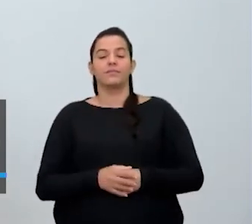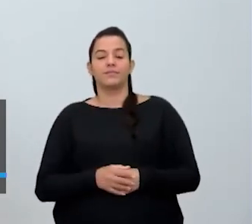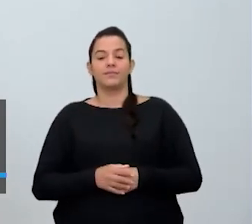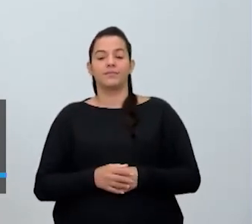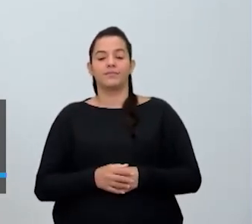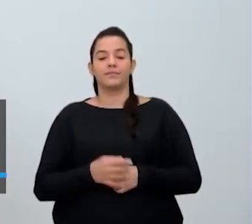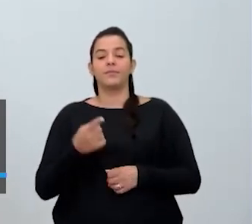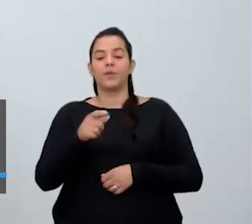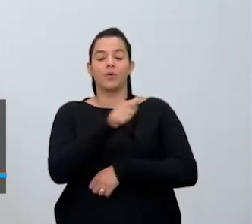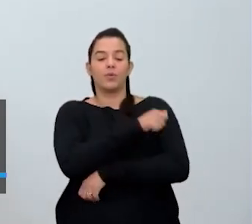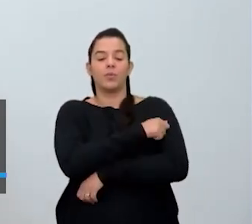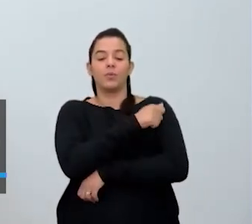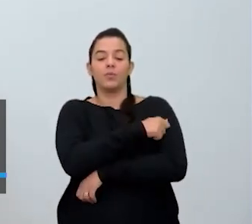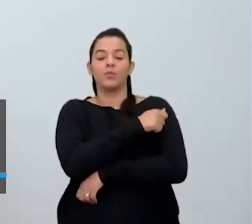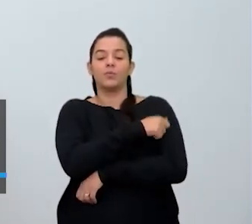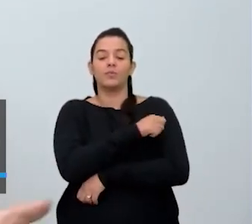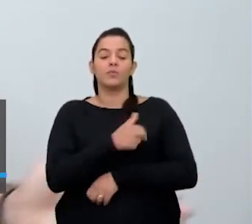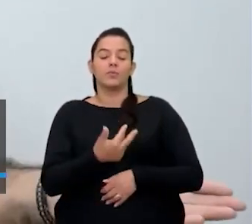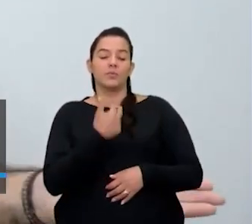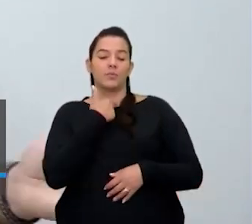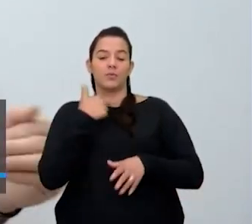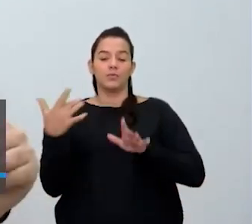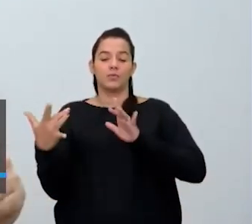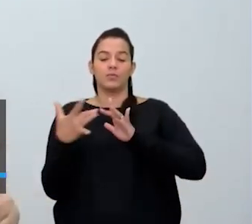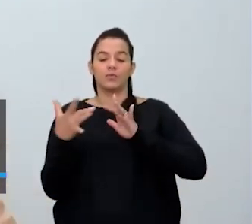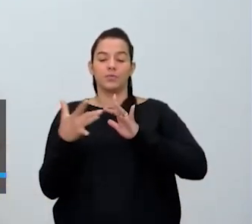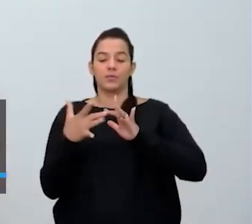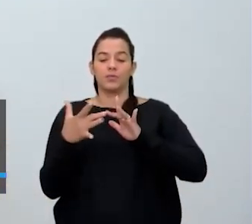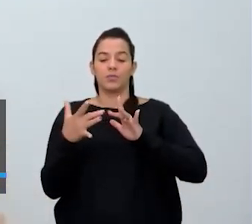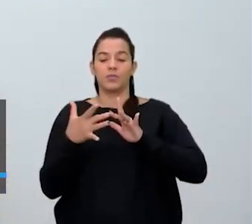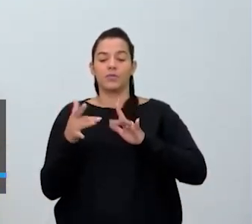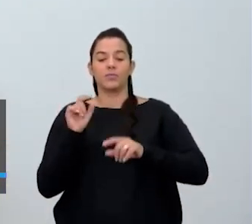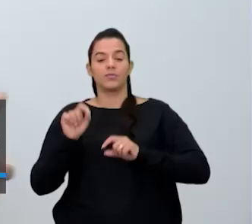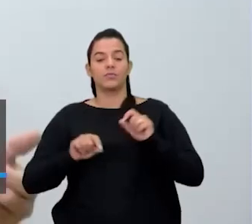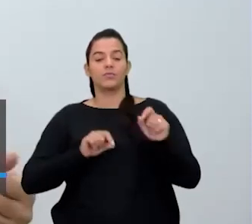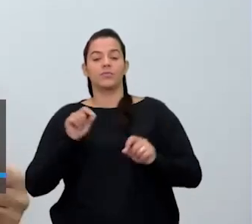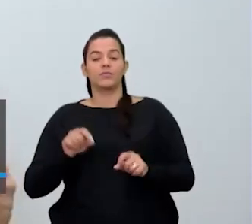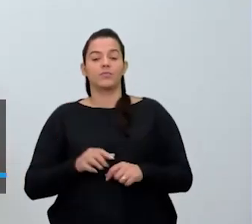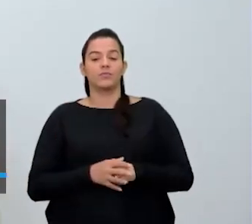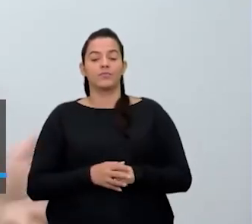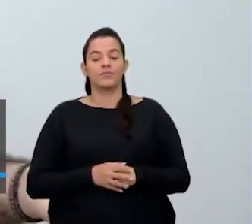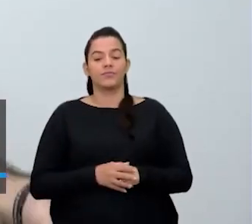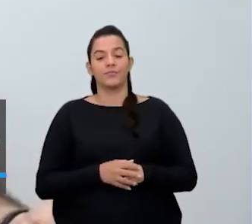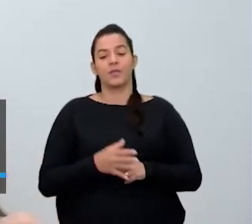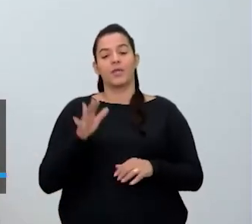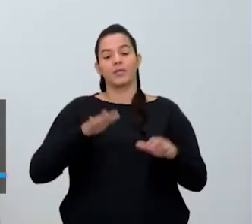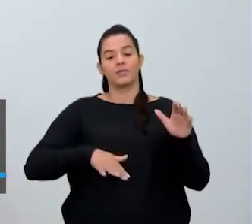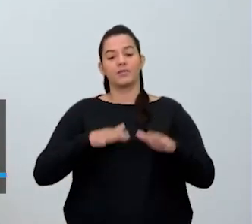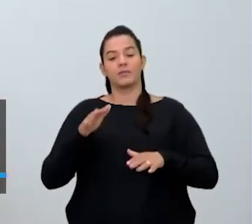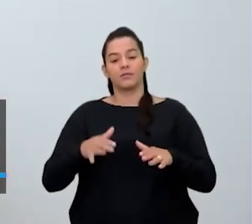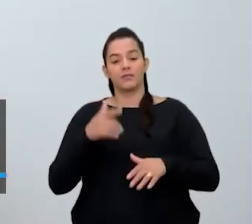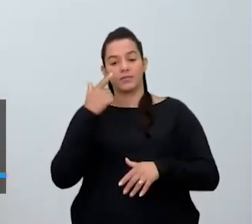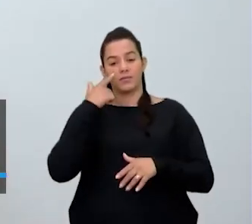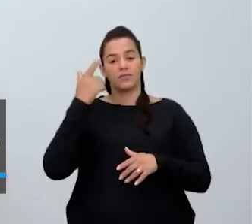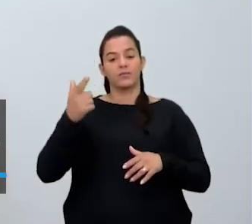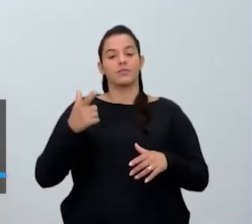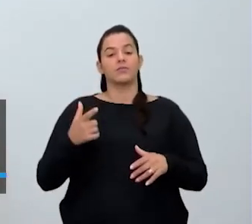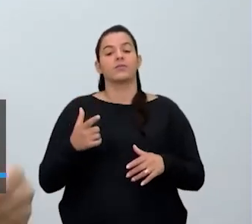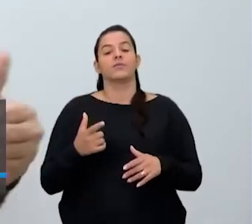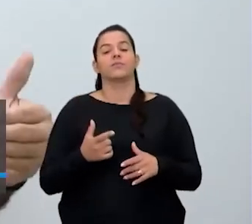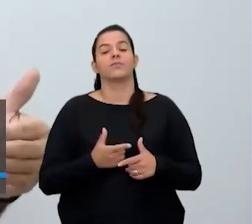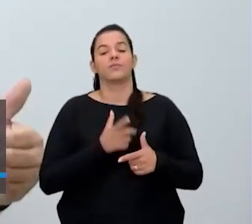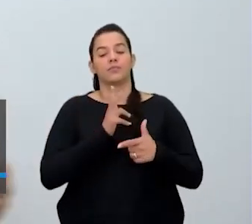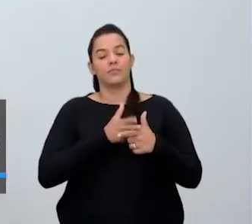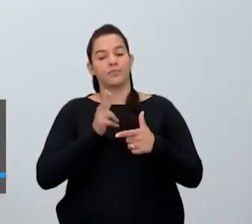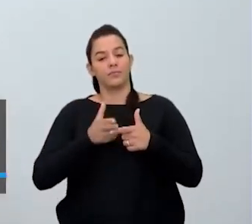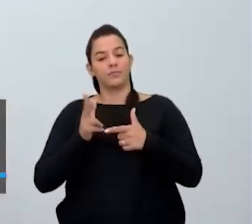o aluno pode tomar contato com ela porque, por exemplo, a gente liga séries no streaming, né? E